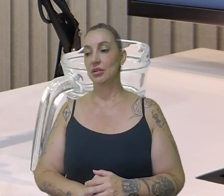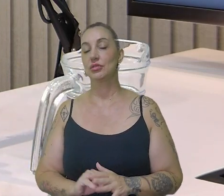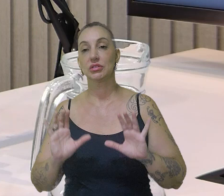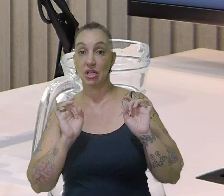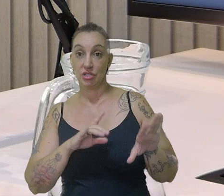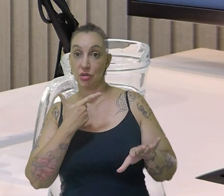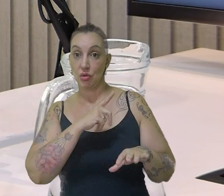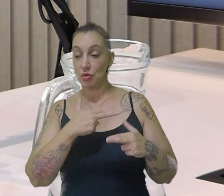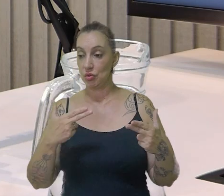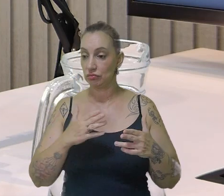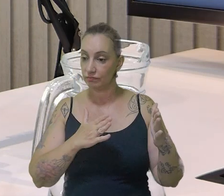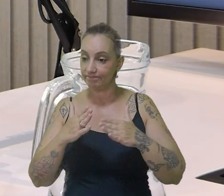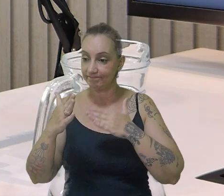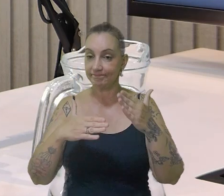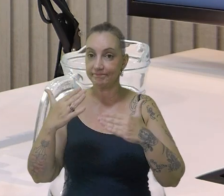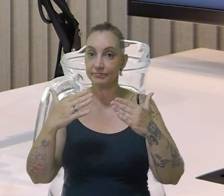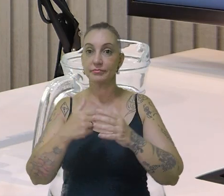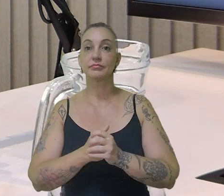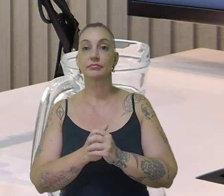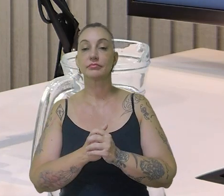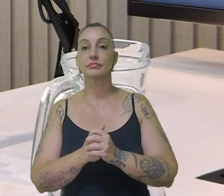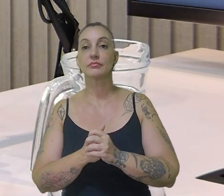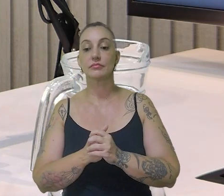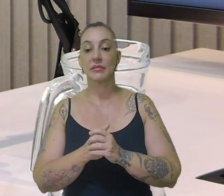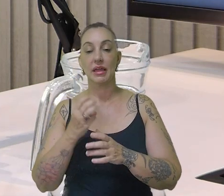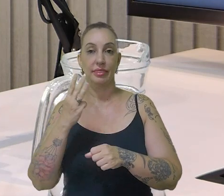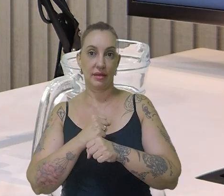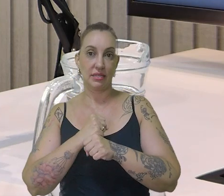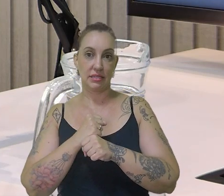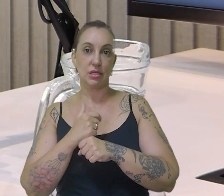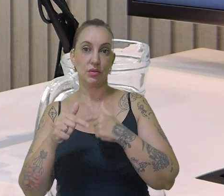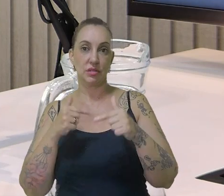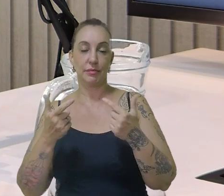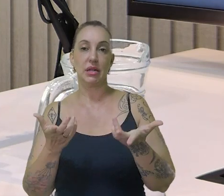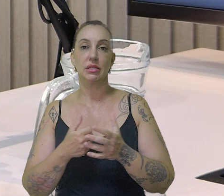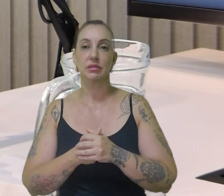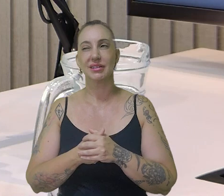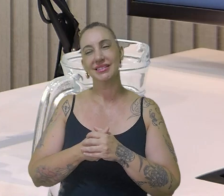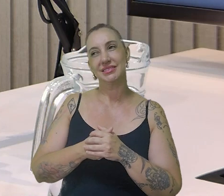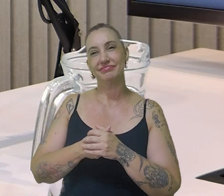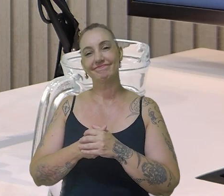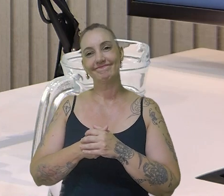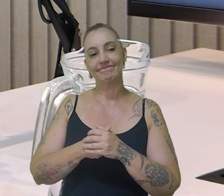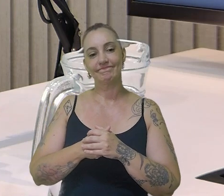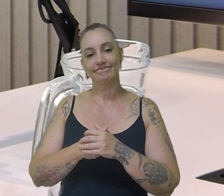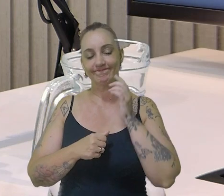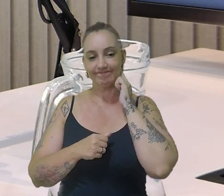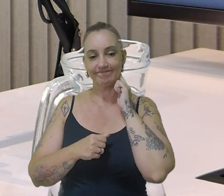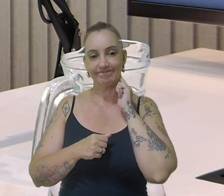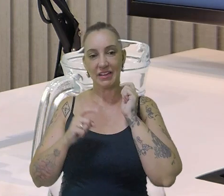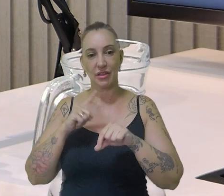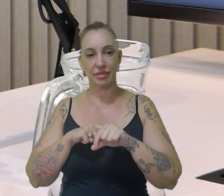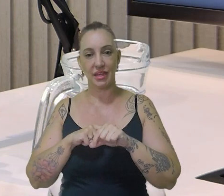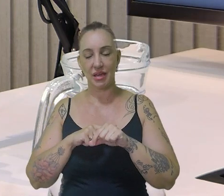coisas que eu tava caminhando aqui eu tava há uns TRS anos assim trabalhando aí eu falei assim ah é um é